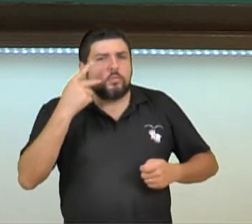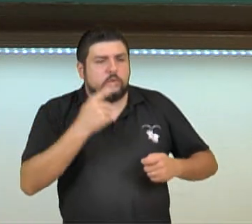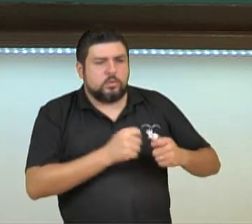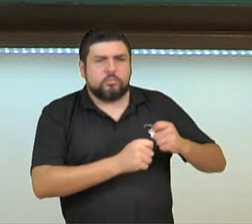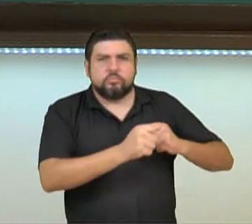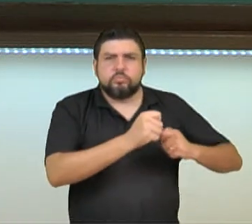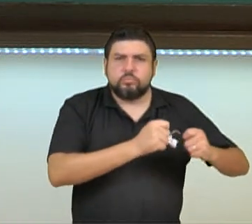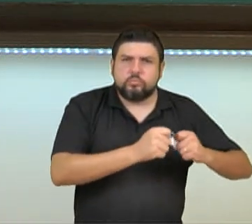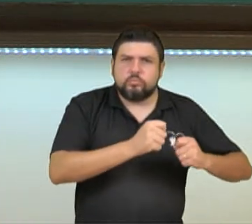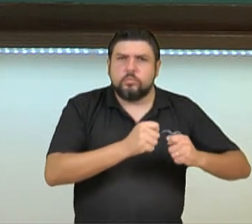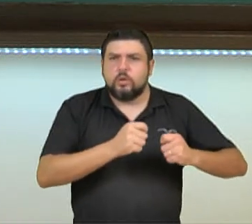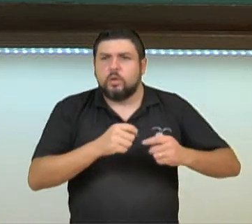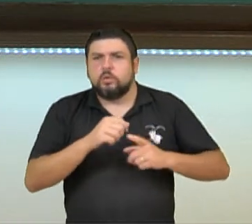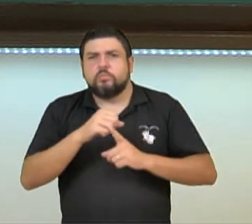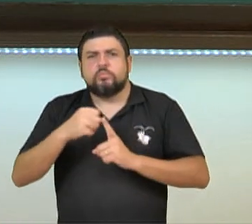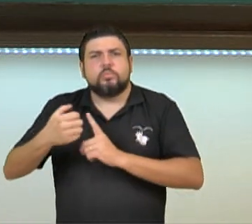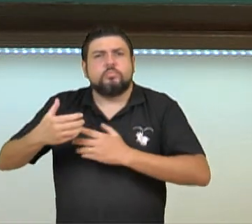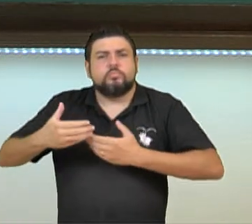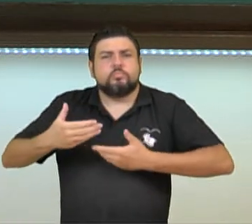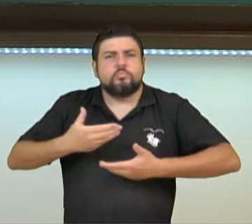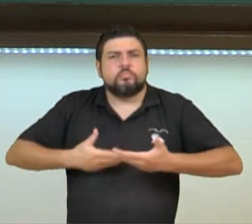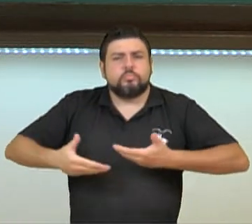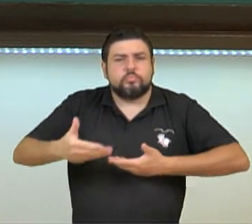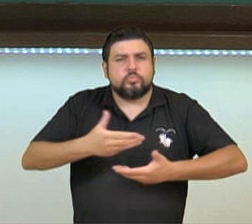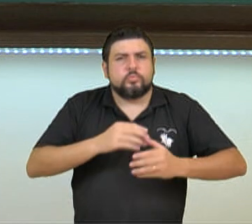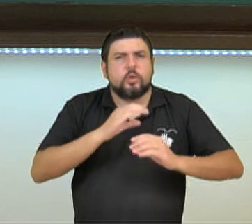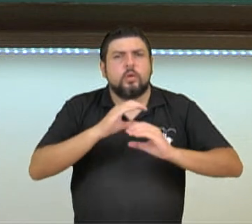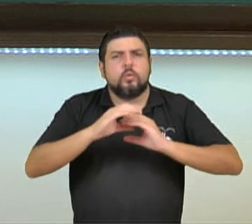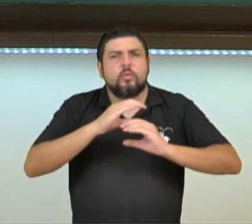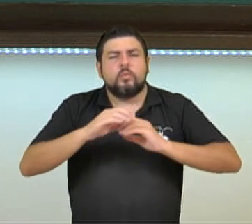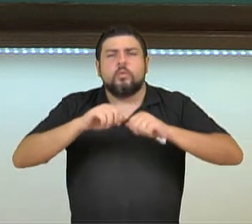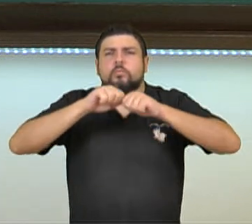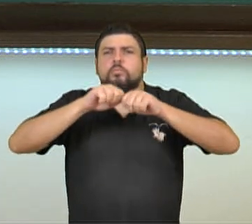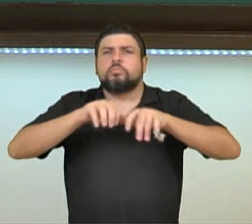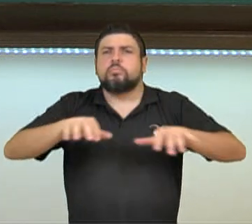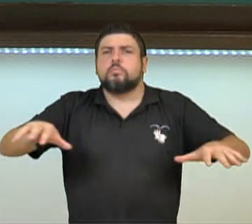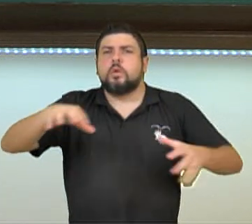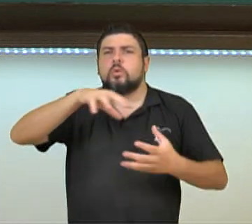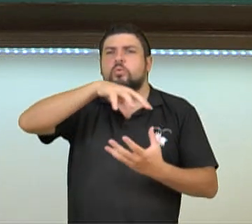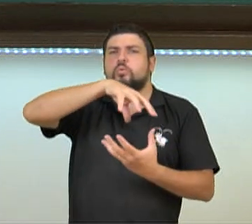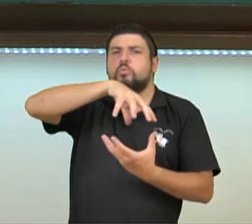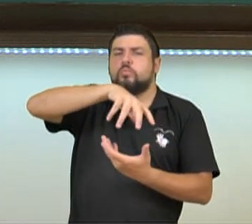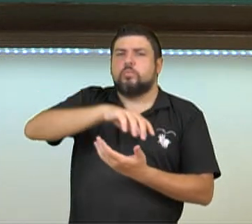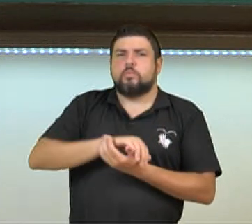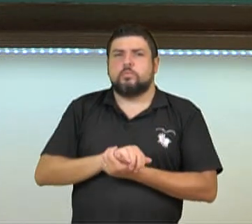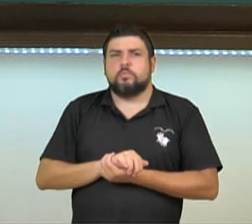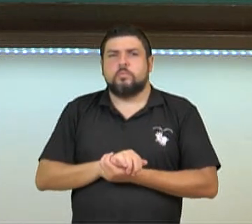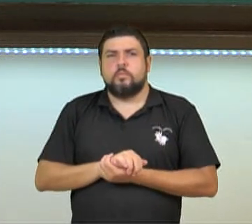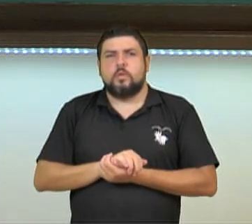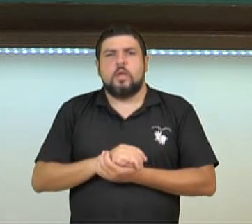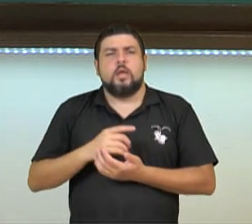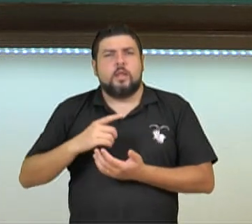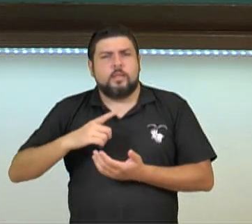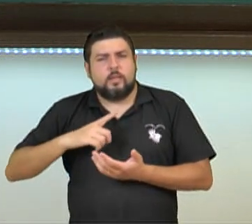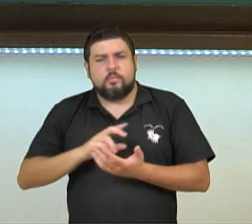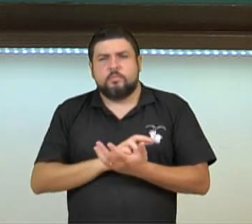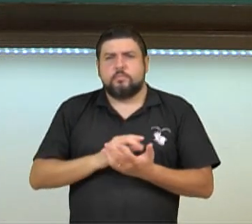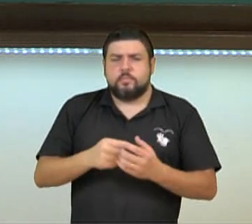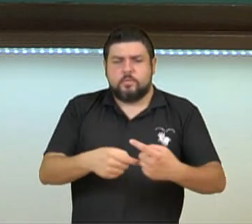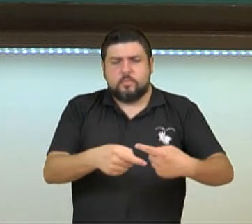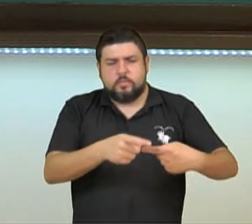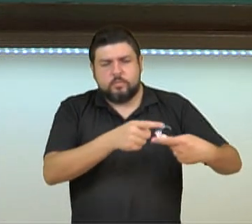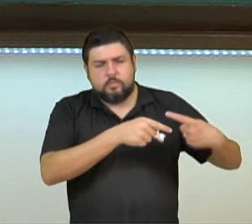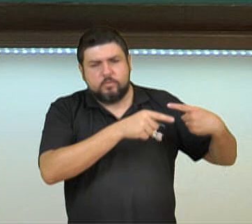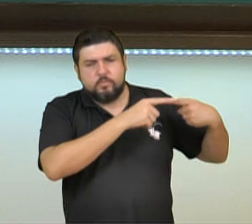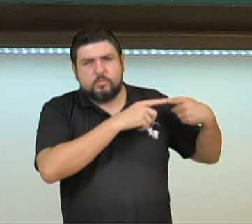nível global. E esta comunicação, lógico, remete às mais variadas formatações históricas. Então você